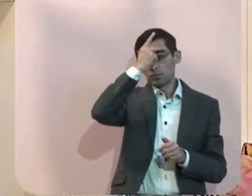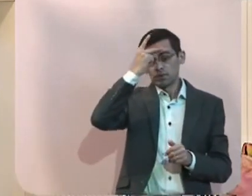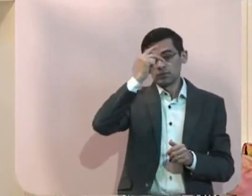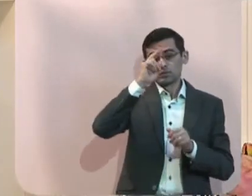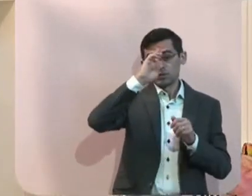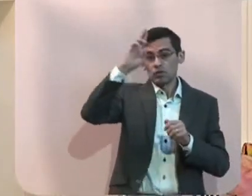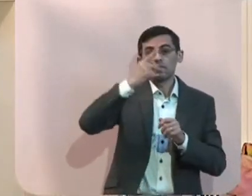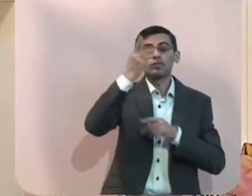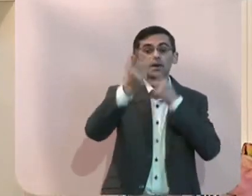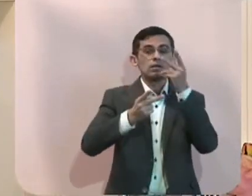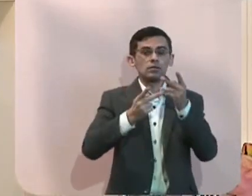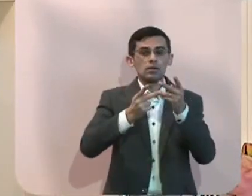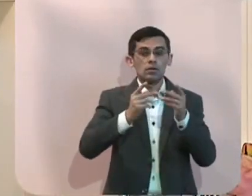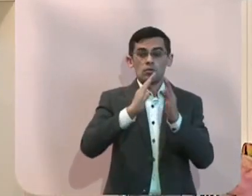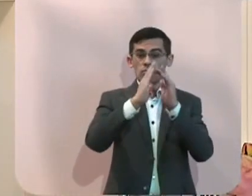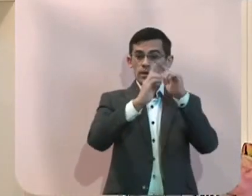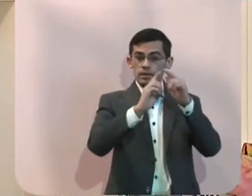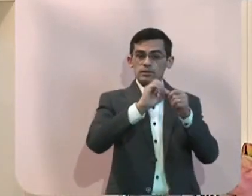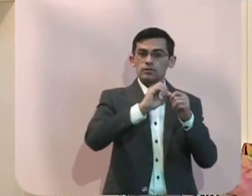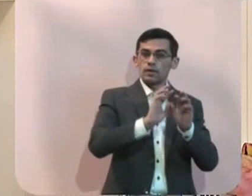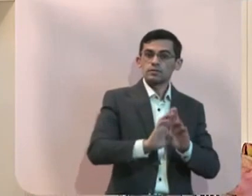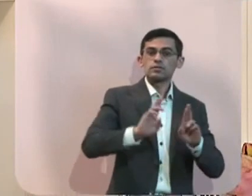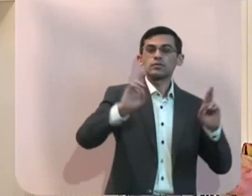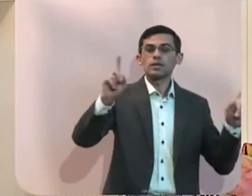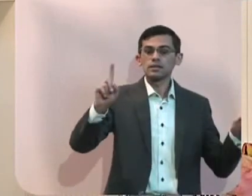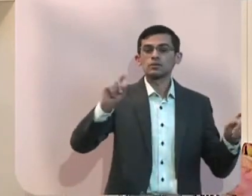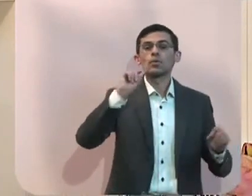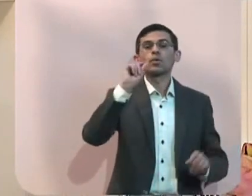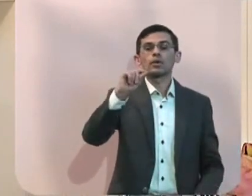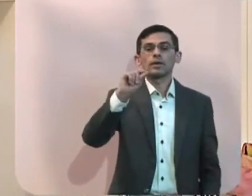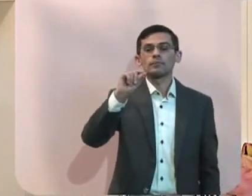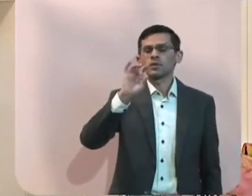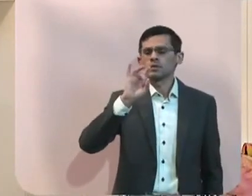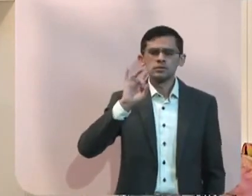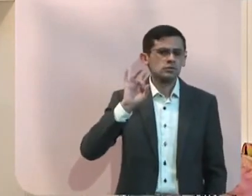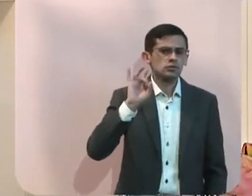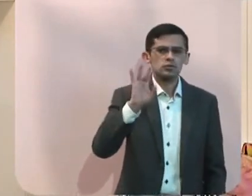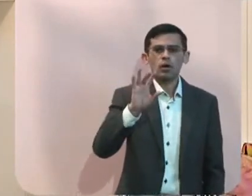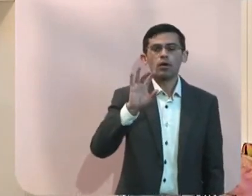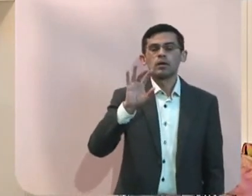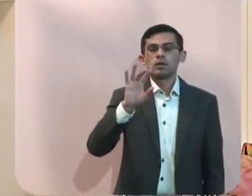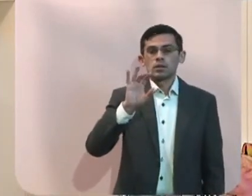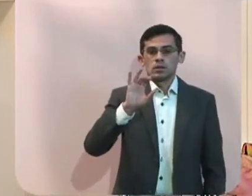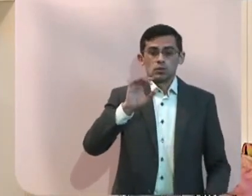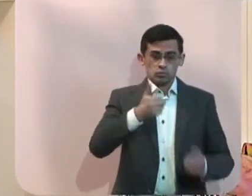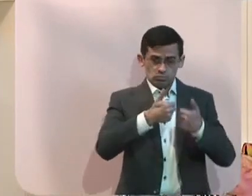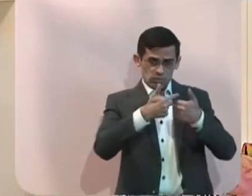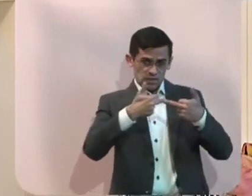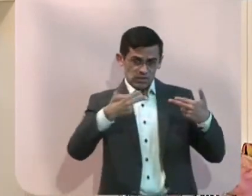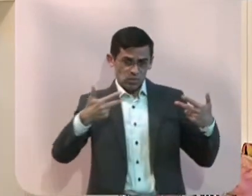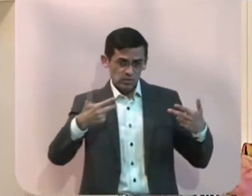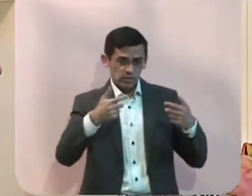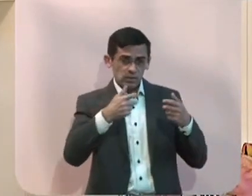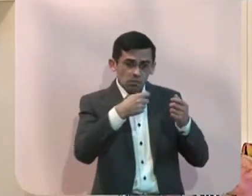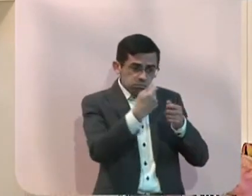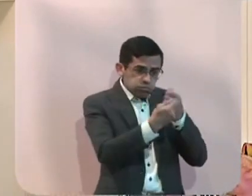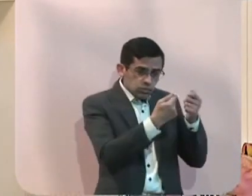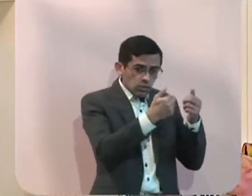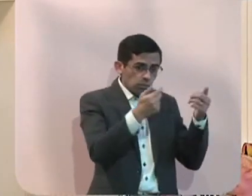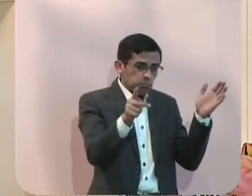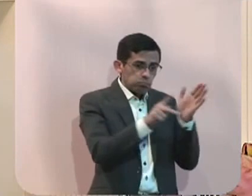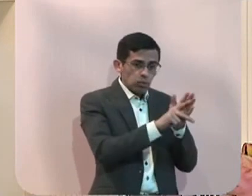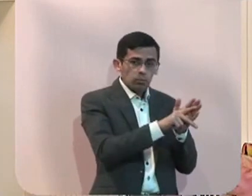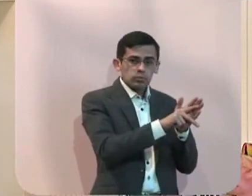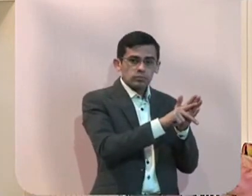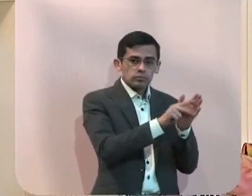gente é que uma igreja que faz diferença é que não está pautada apenas pelos métodos administrativos